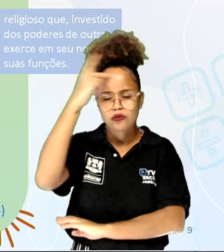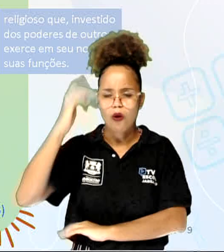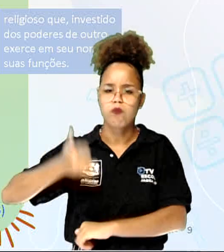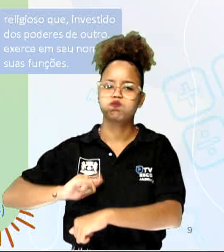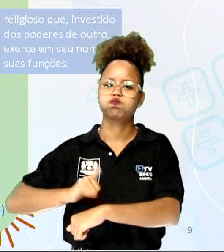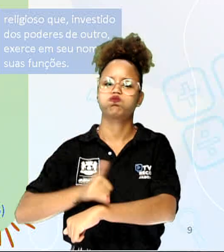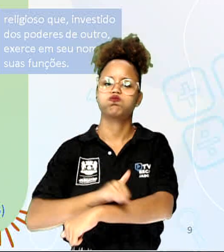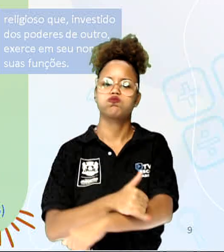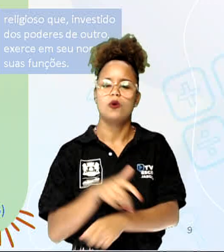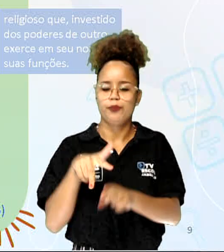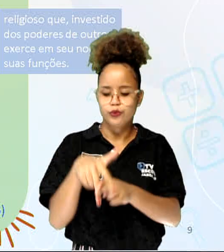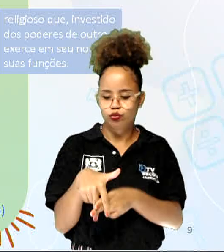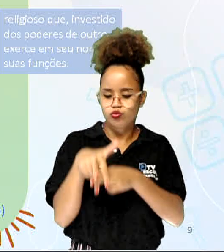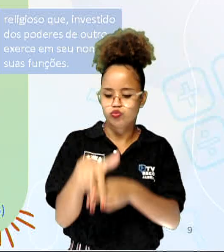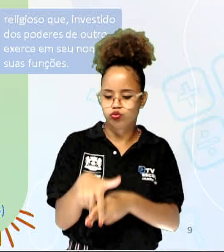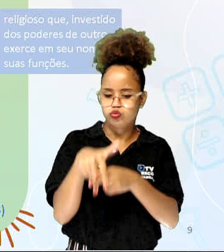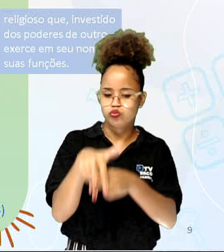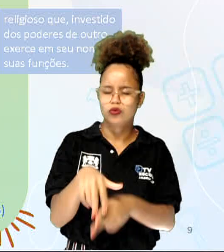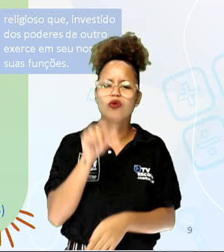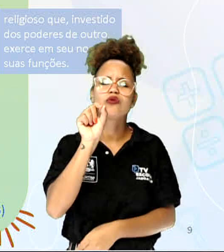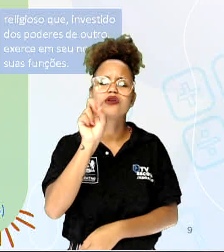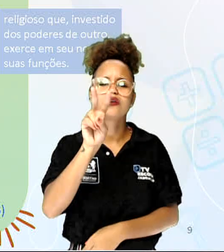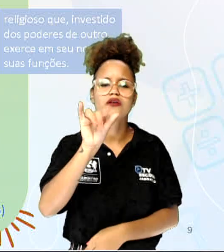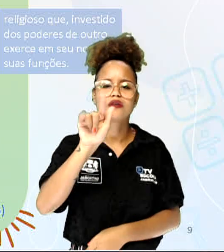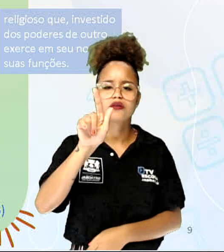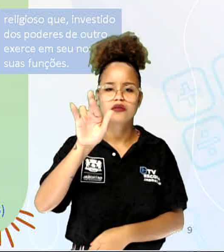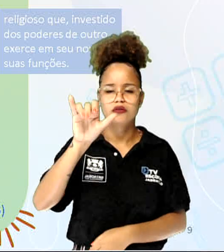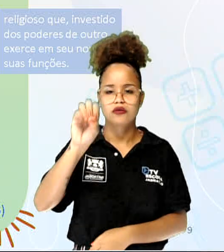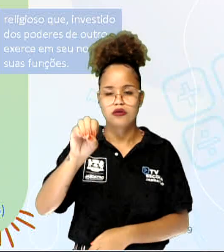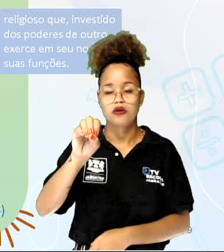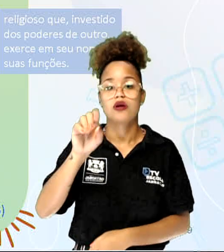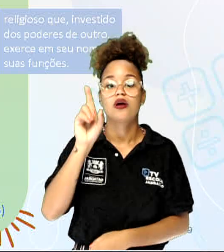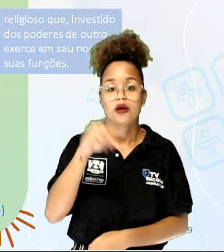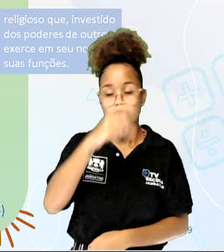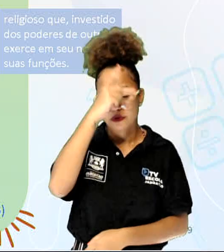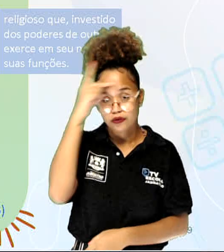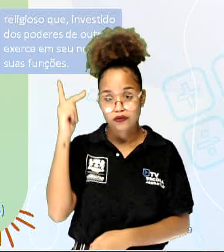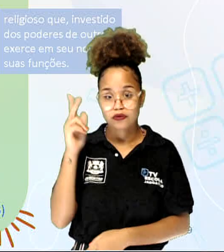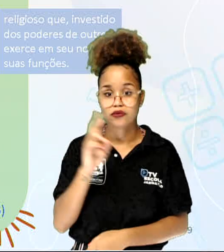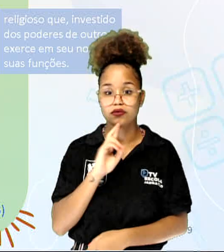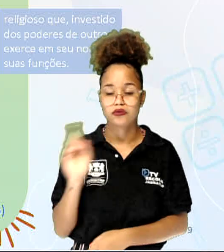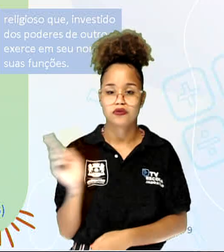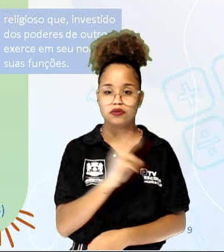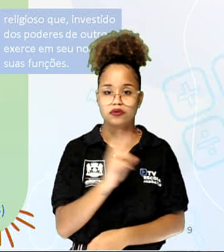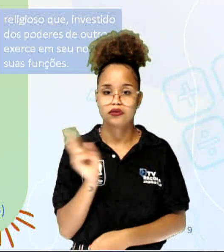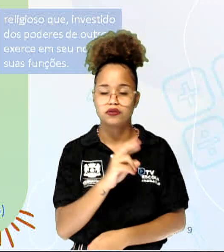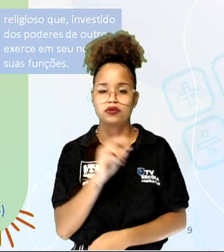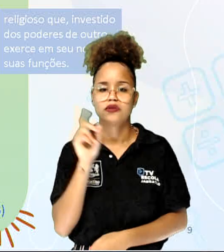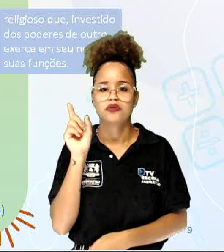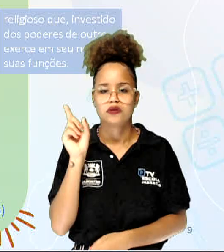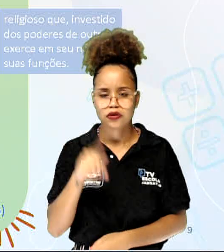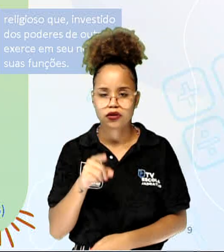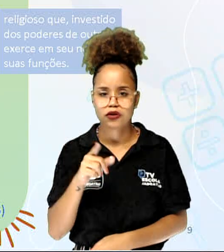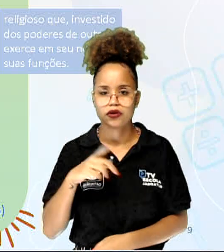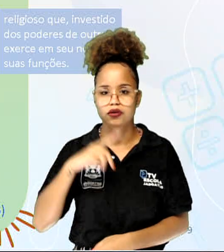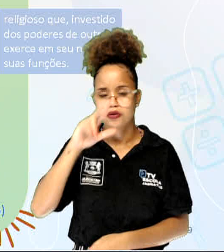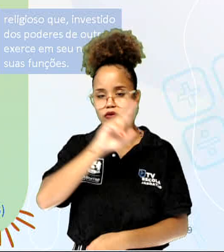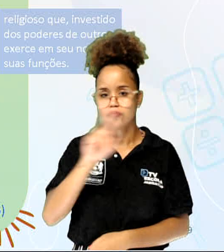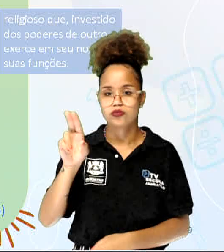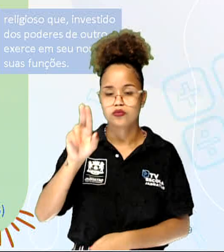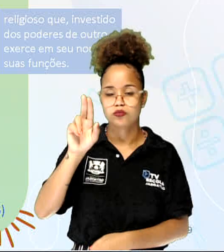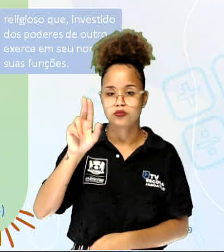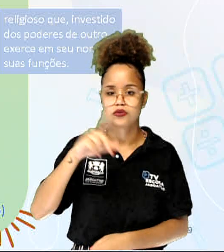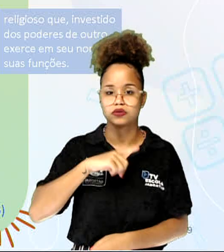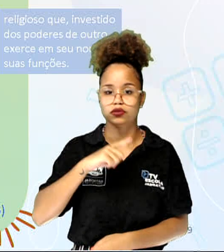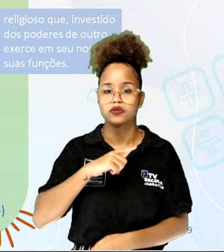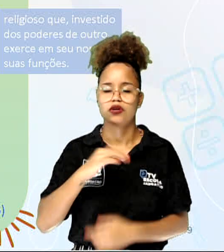a cavalo. O que é vigário? Vigário é um religioso que, investido dos poderes de outro, exerce seu nome,